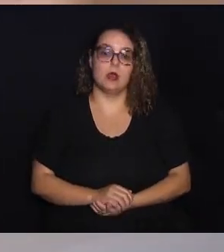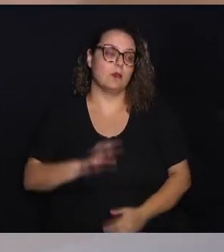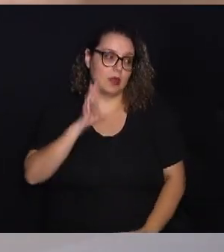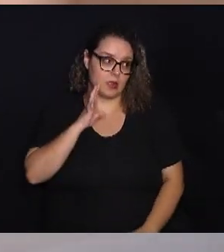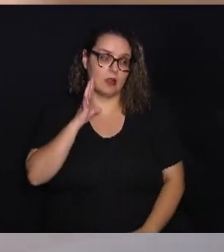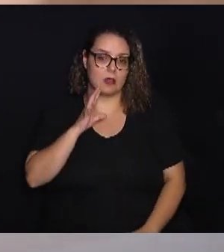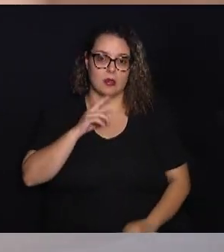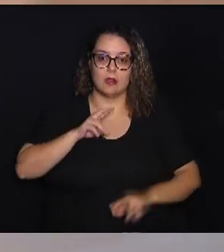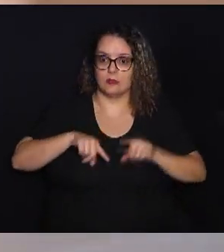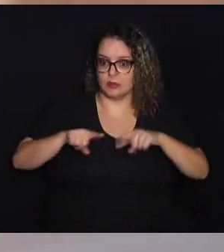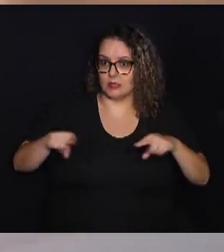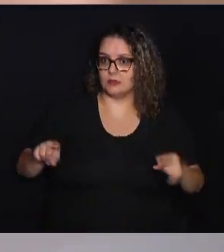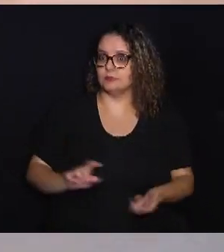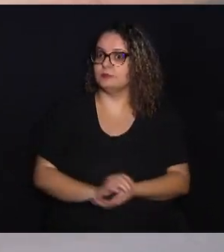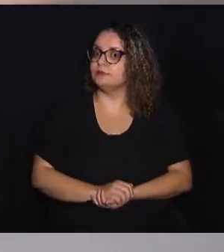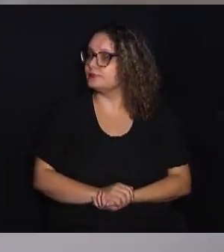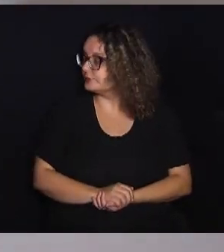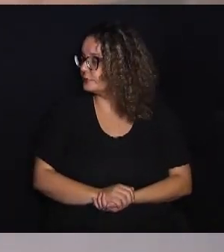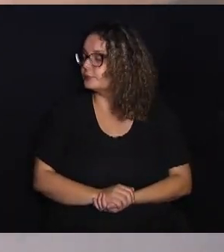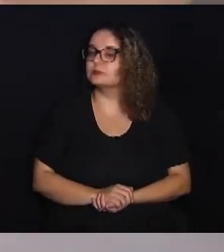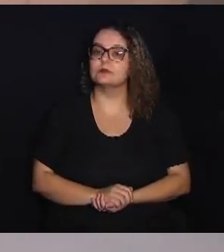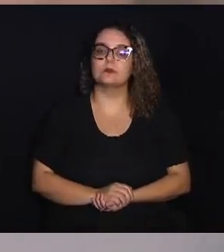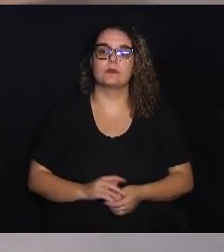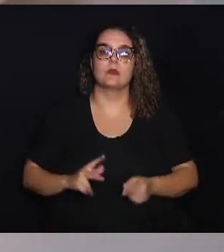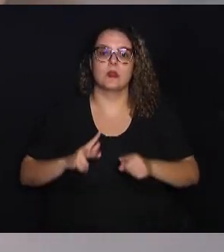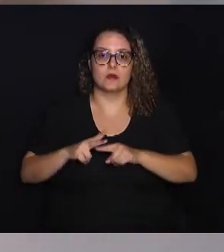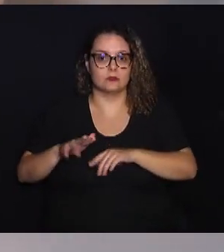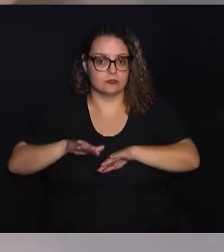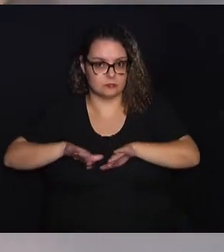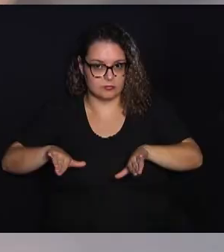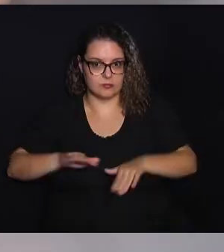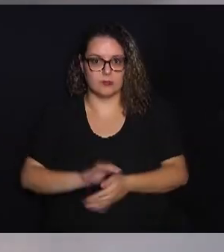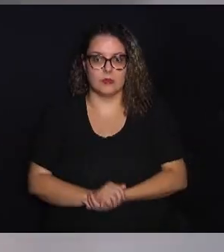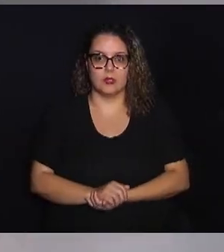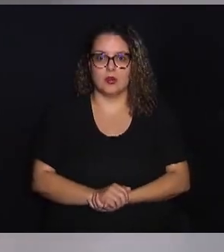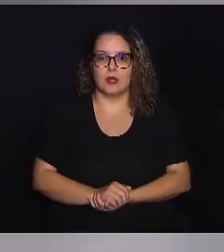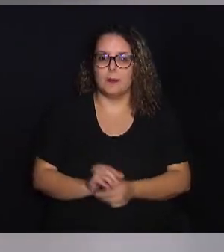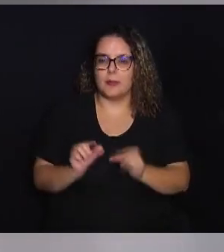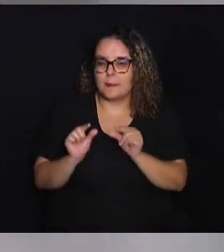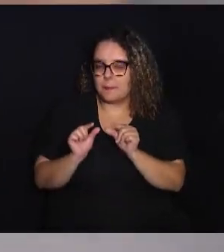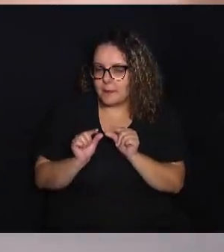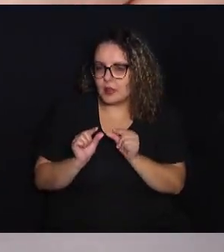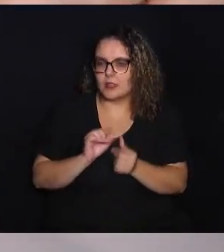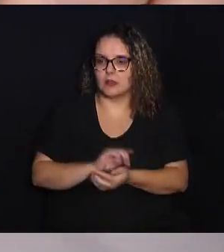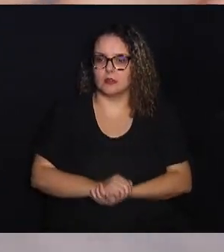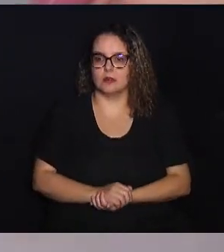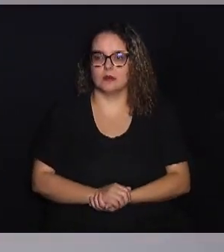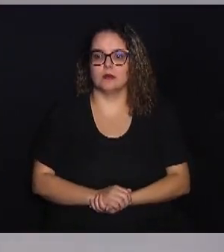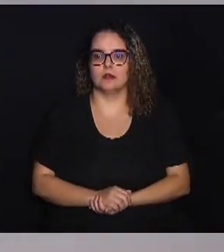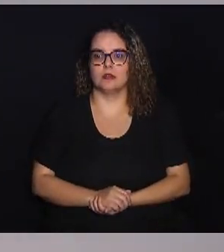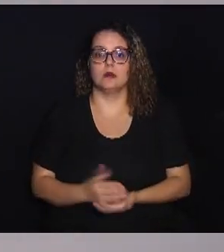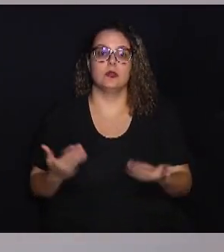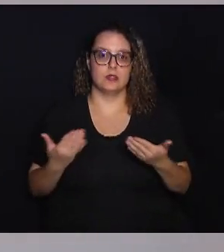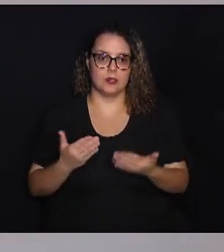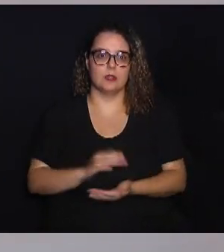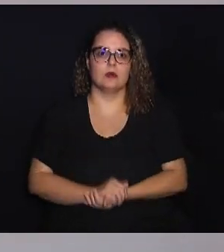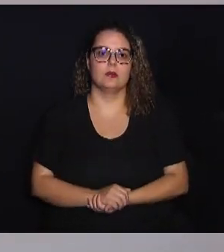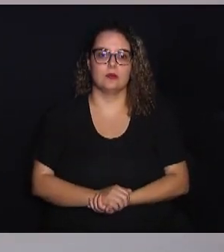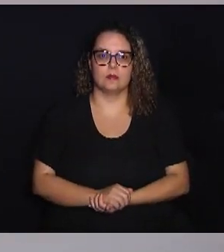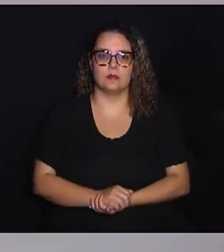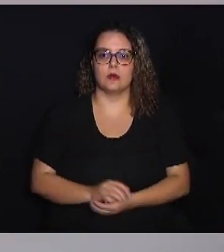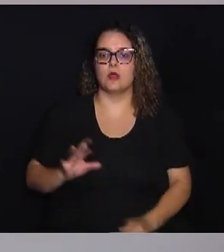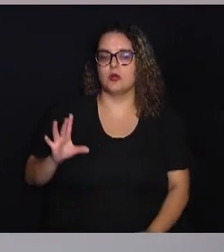maior do que você espera, não é? Isso. O que você pode fazer, assim, às vezes a gente gosta de um colar um